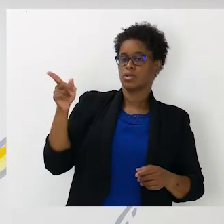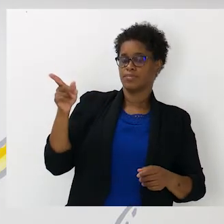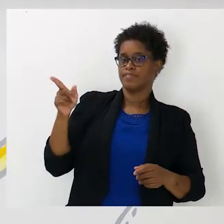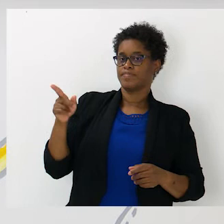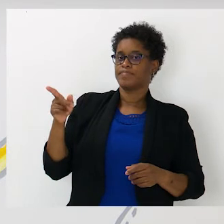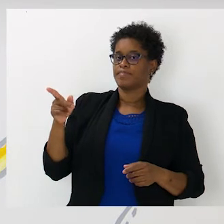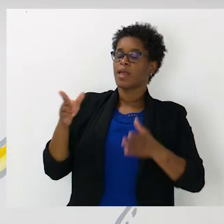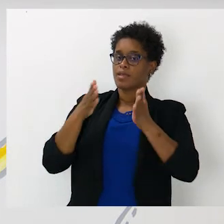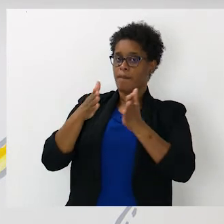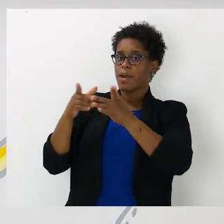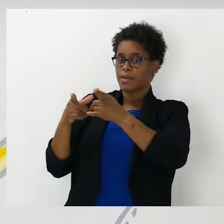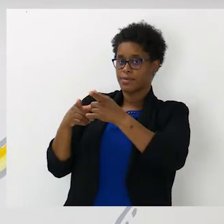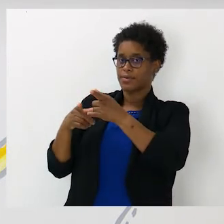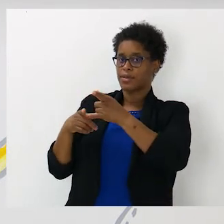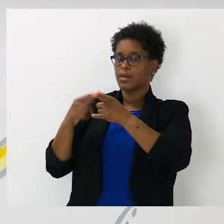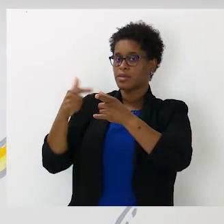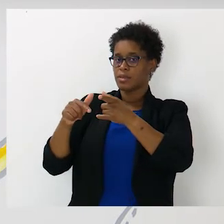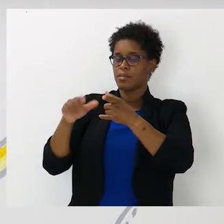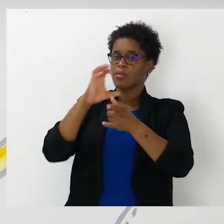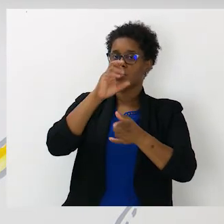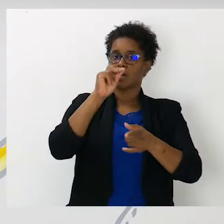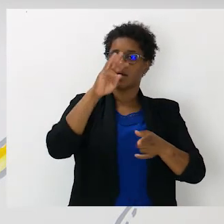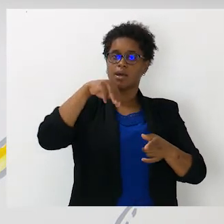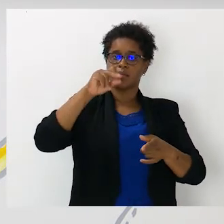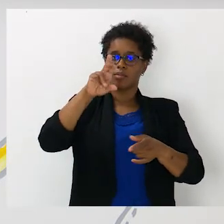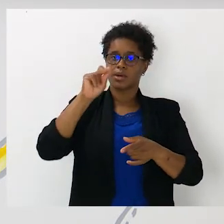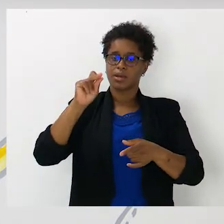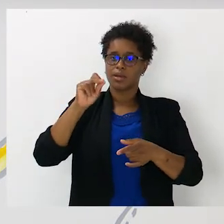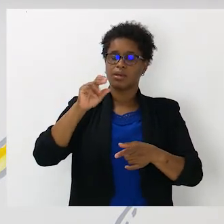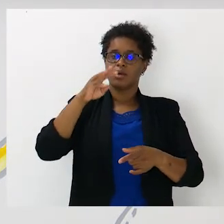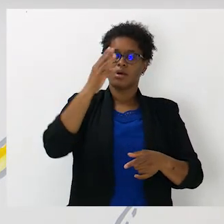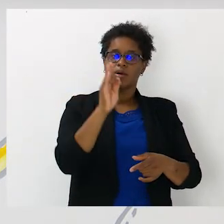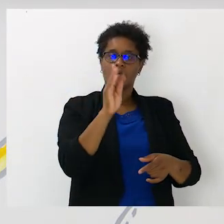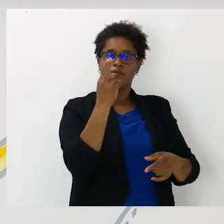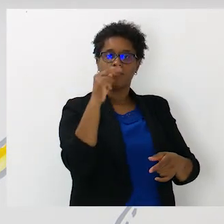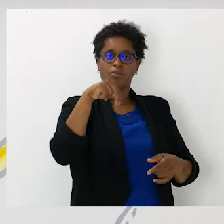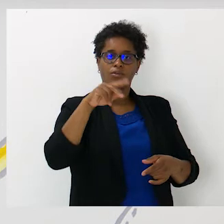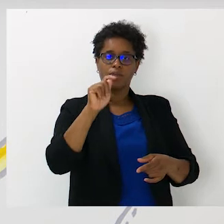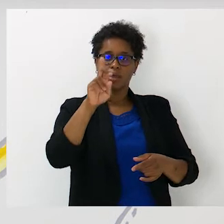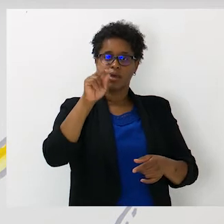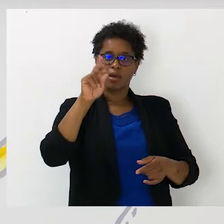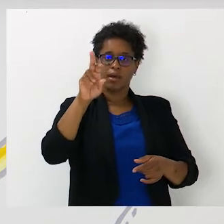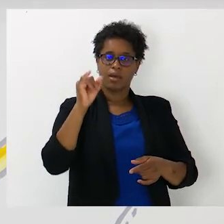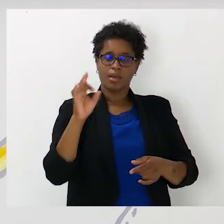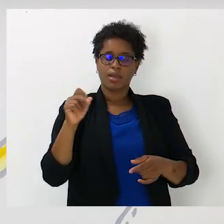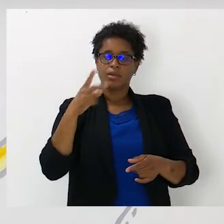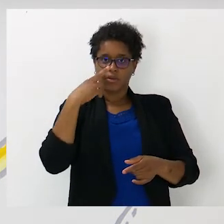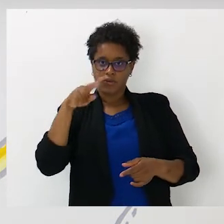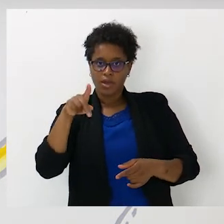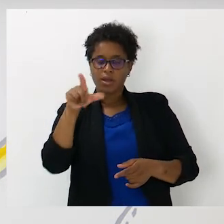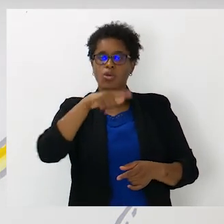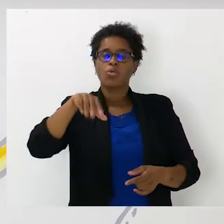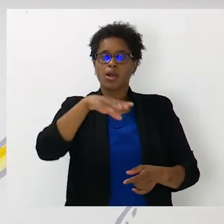nesta parte, câmara funerária. Estão vendo? lugar onde